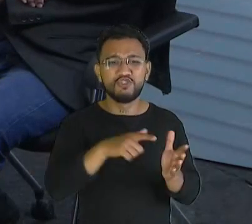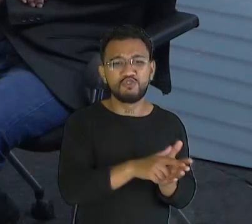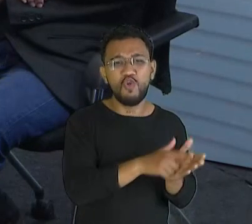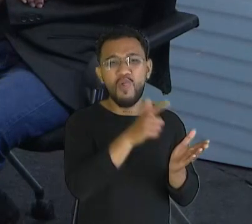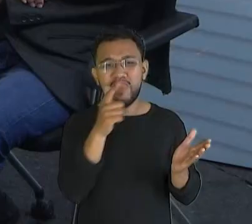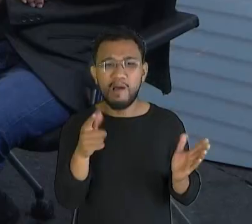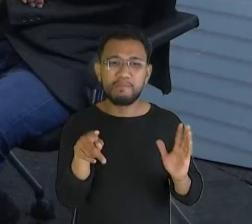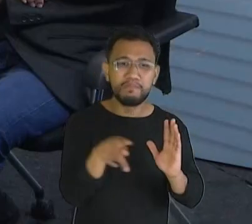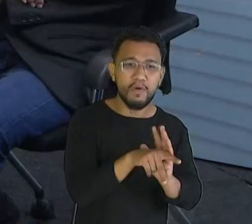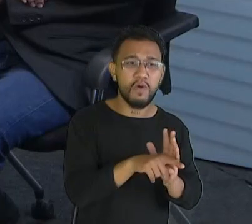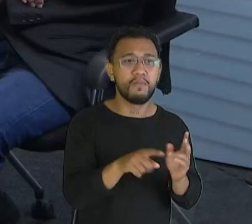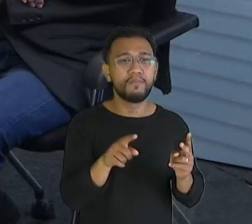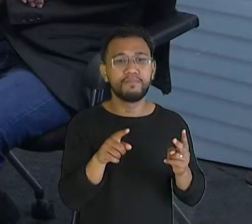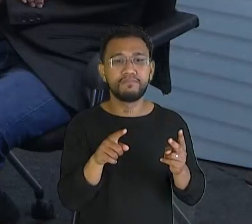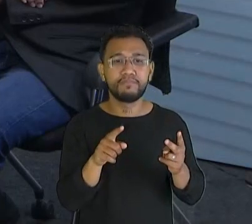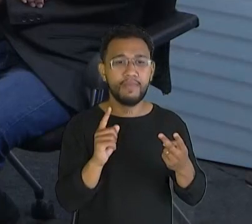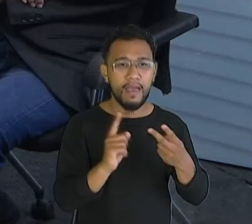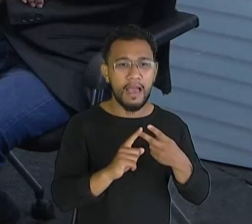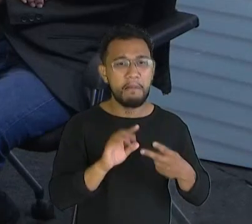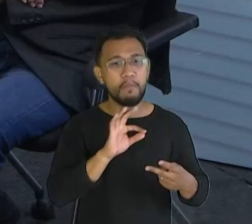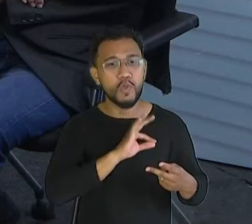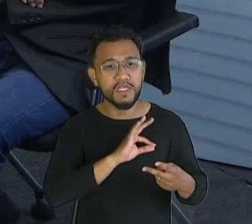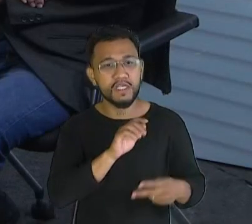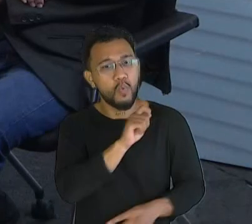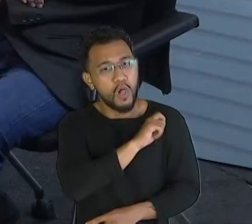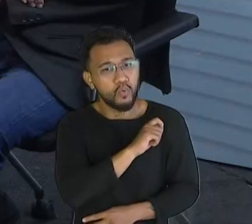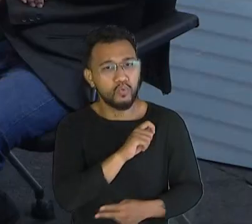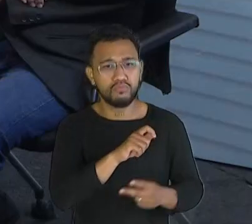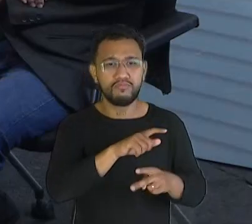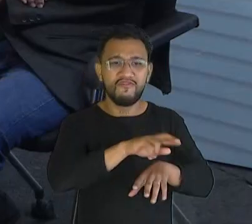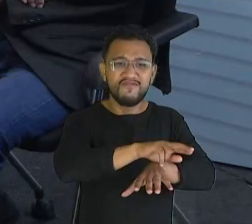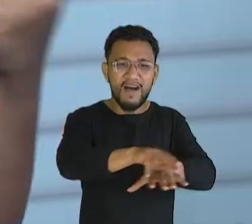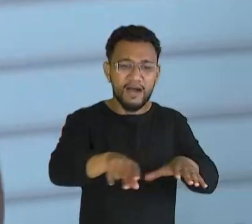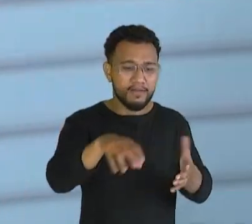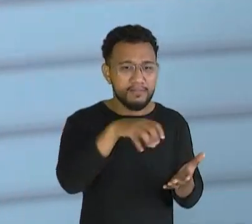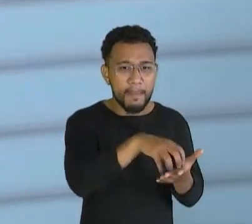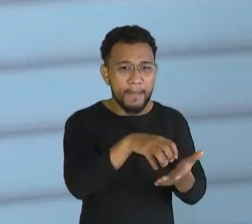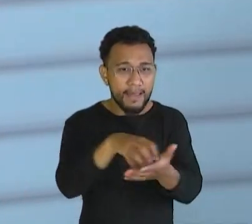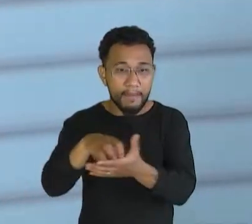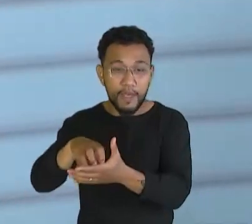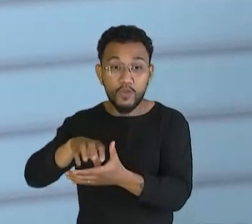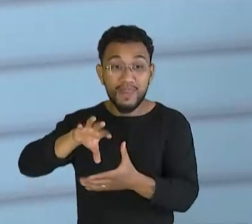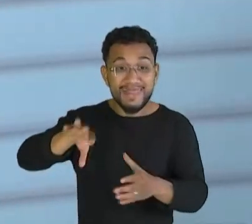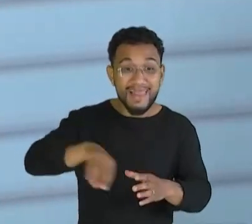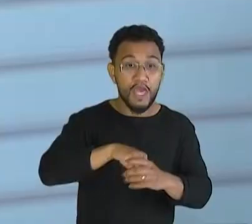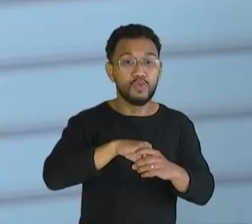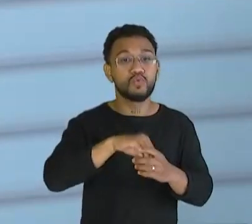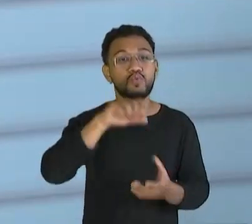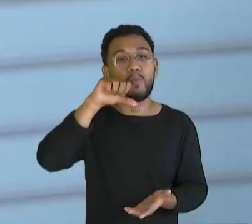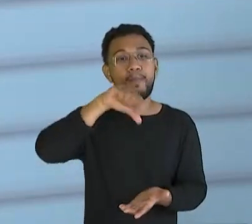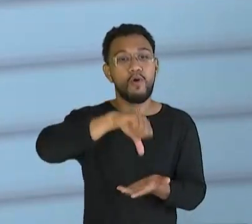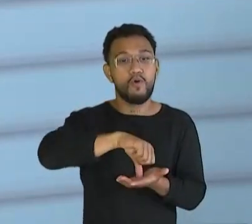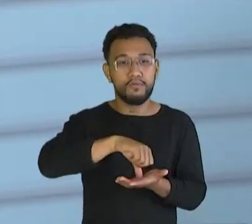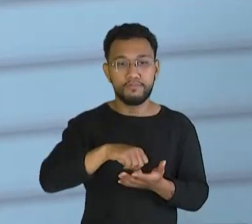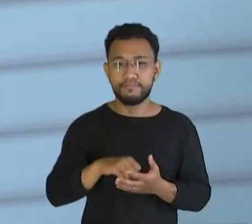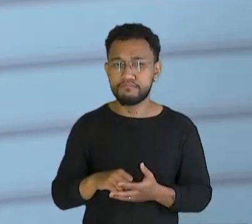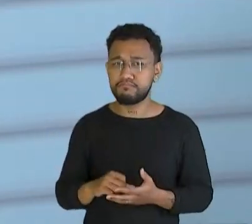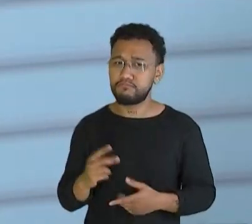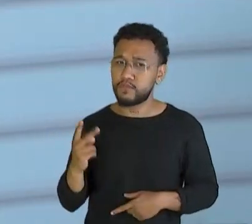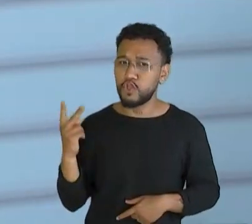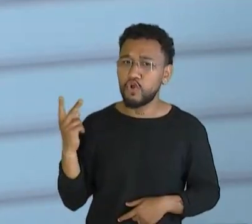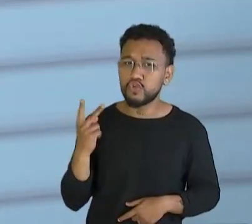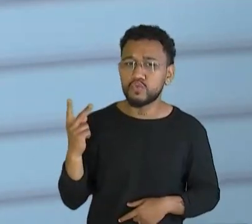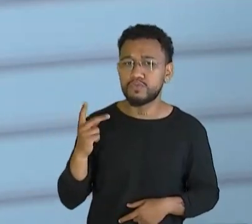como a Polícia Estudantal, e enfim, né? E a gente, né, eu e a Thaís sempre tivemos essa curiosidade de entender um pouco